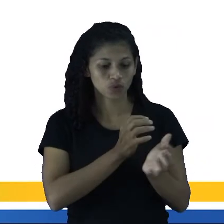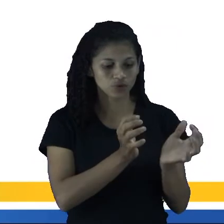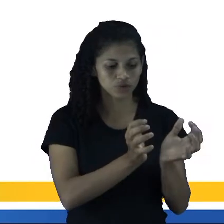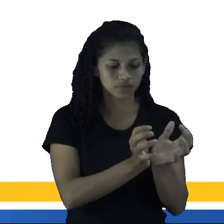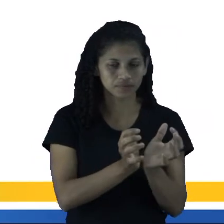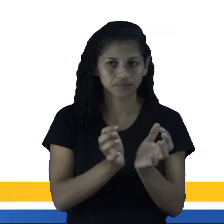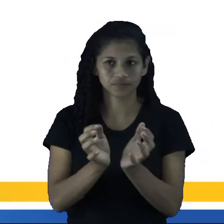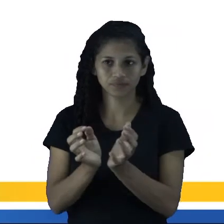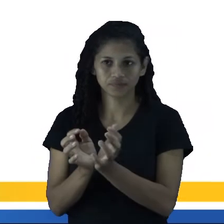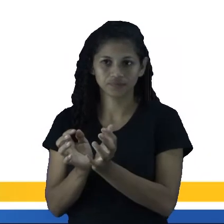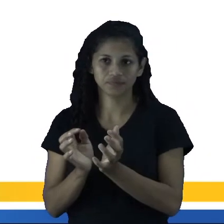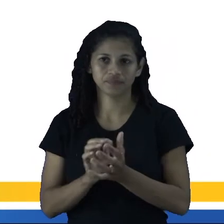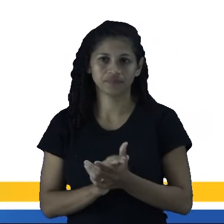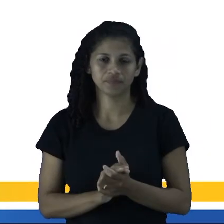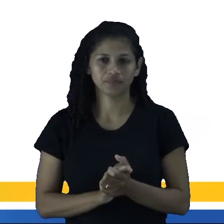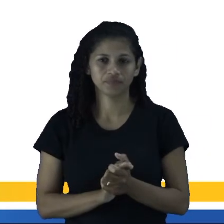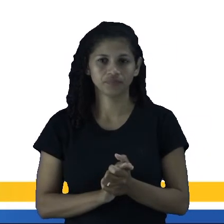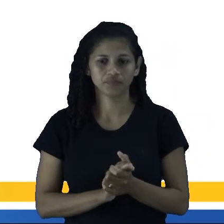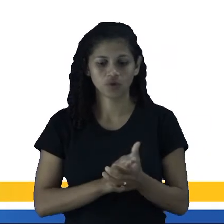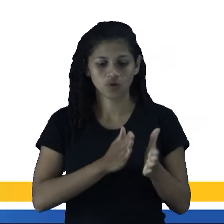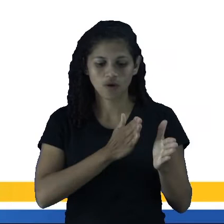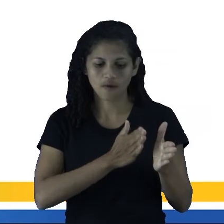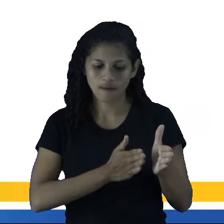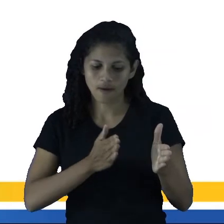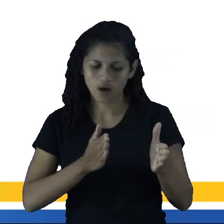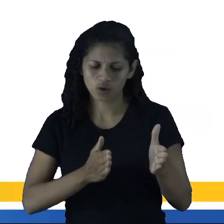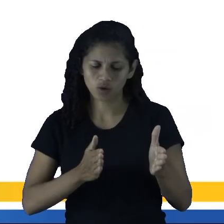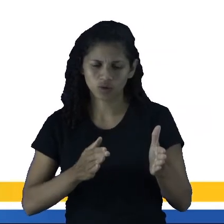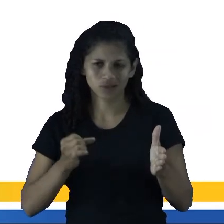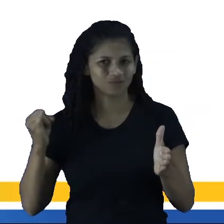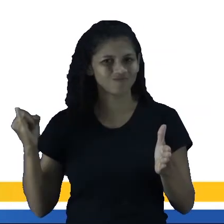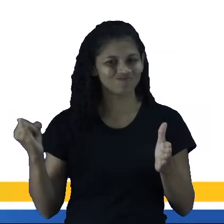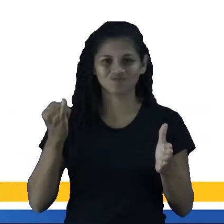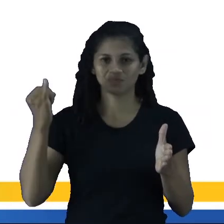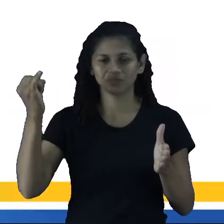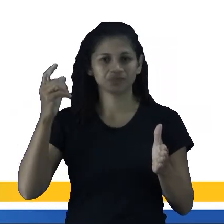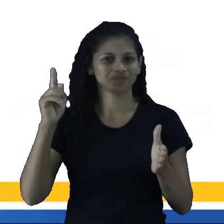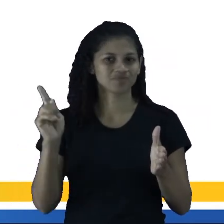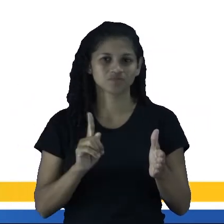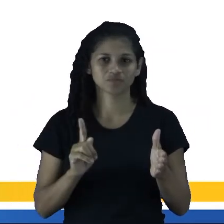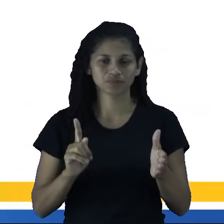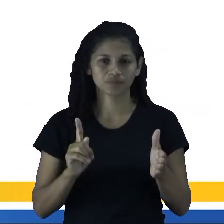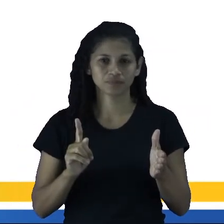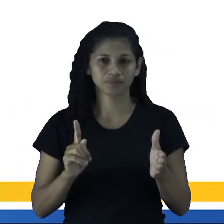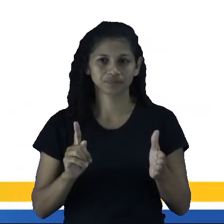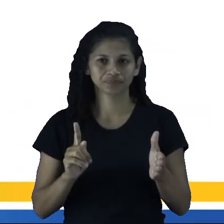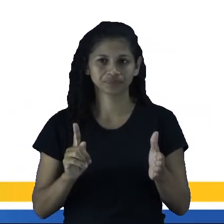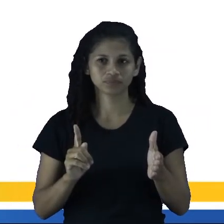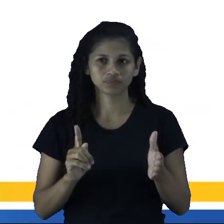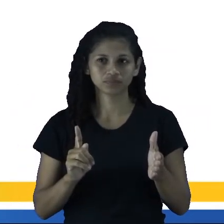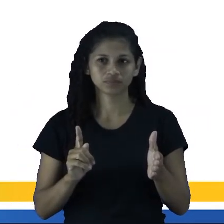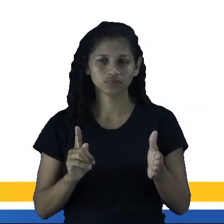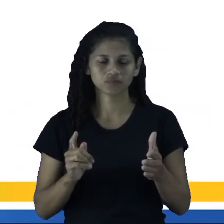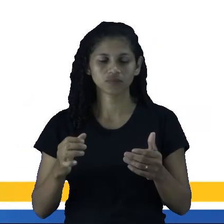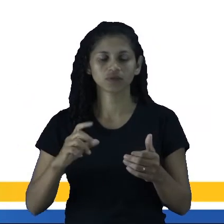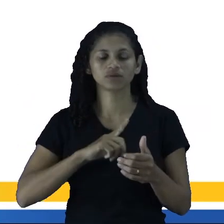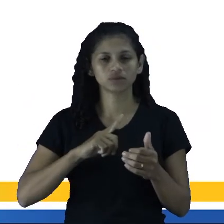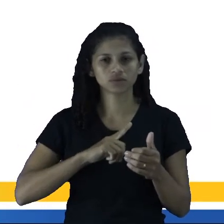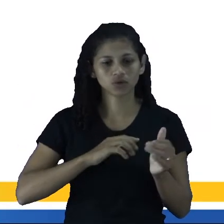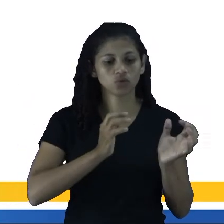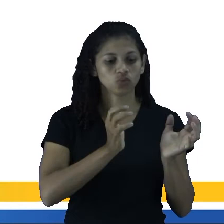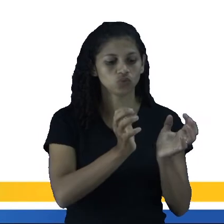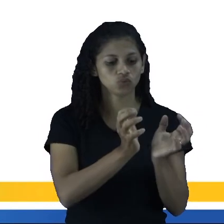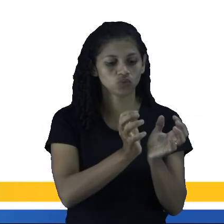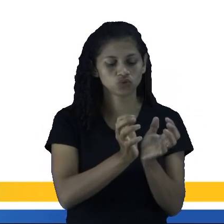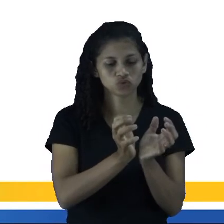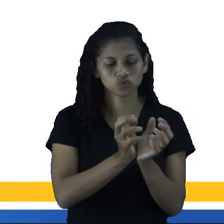combinação. Isso quer dizer que a ordem não importa. Isso quer dizer que eu tenho um conjunto inicial de